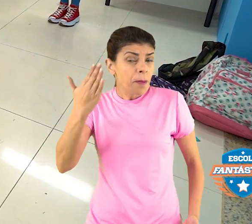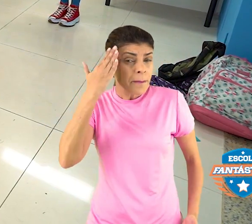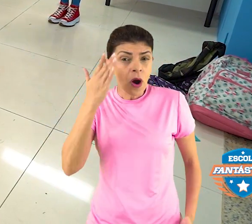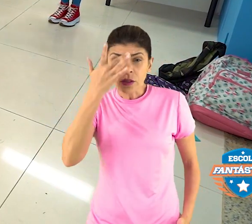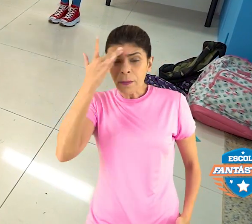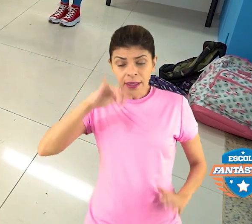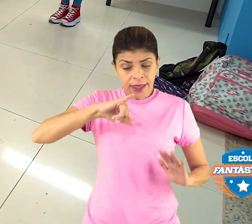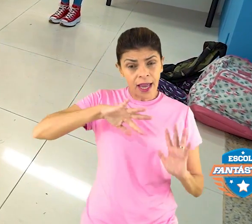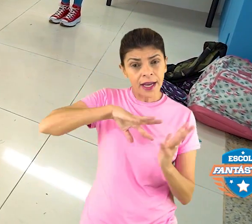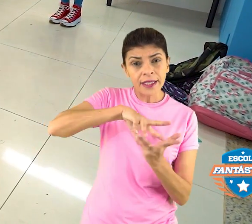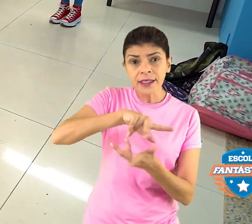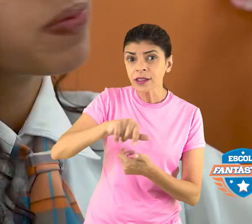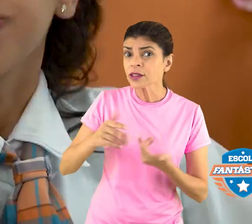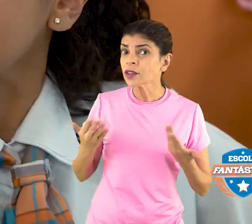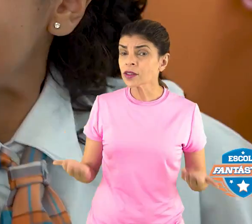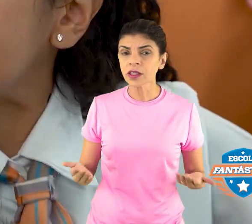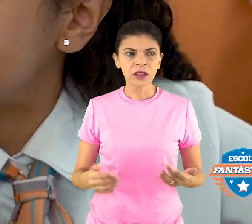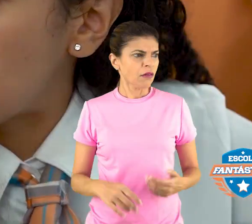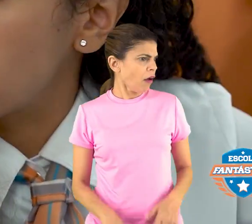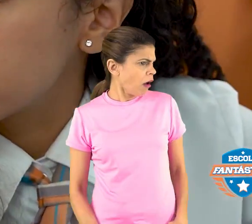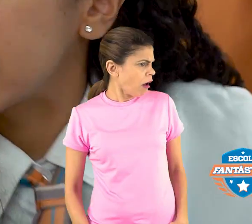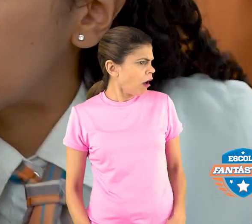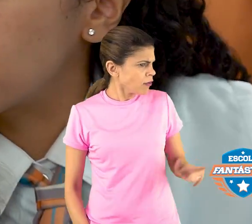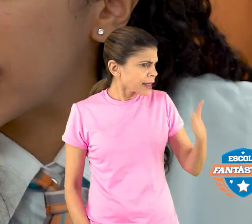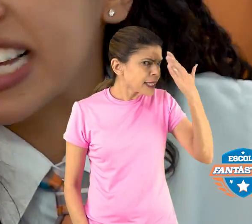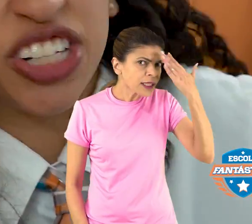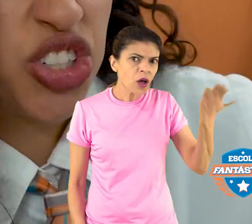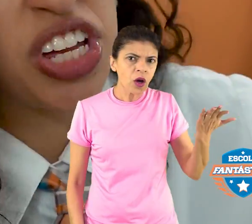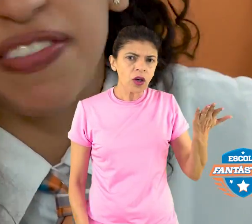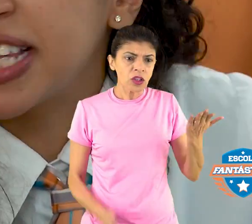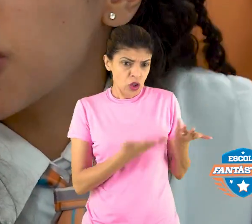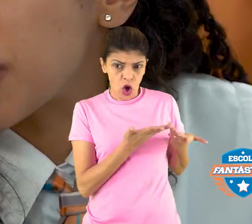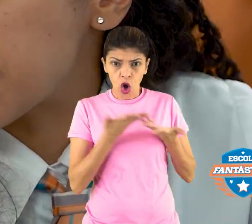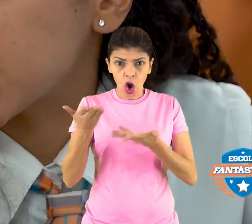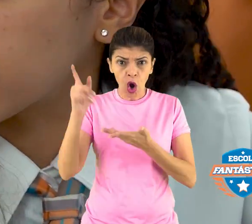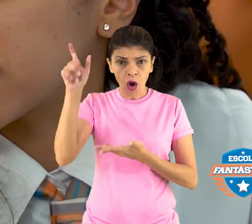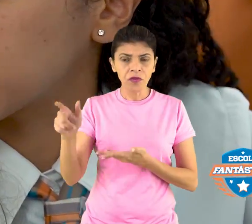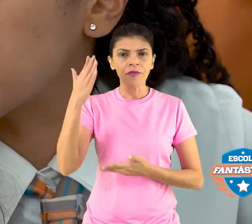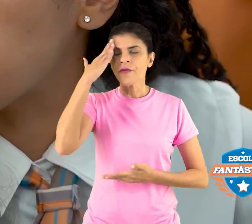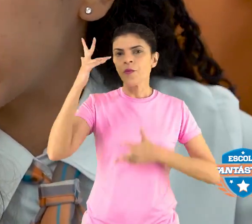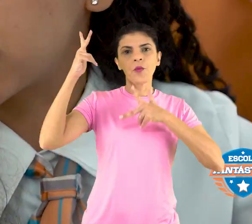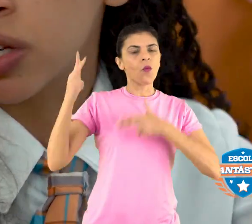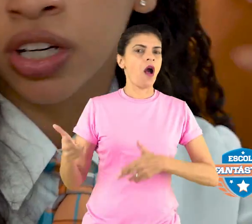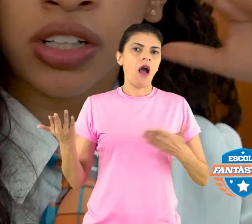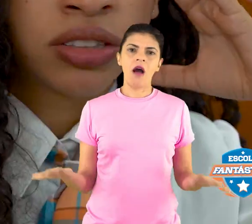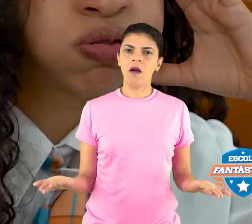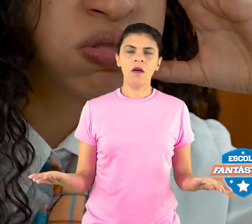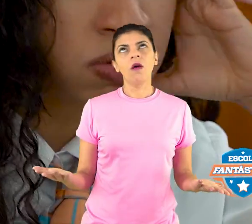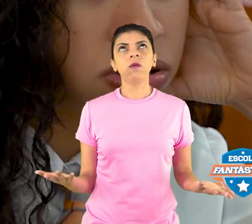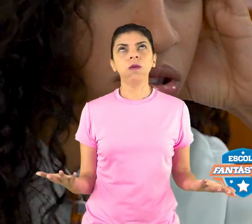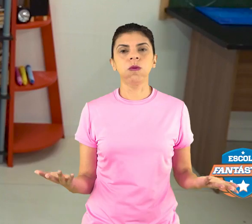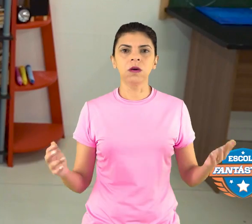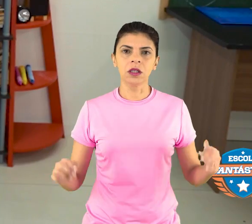Perry, Ariana Grande. Entendeu? Se ele contratar a Gi, ela vai ser tão famosa quanto essas cantoras.